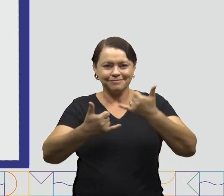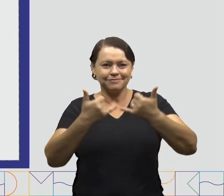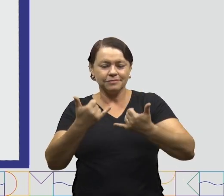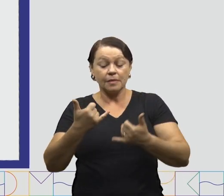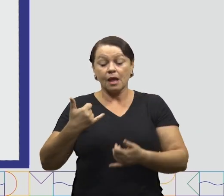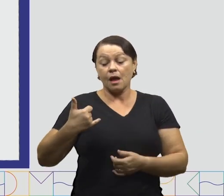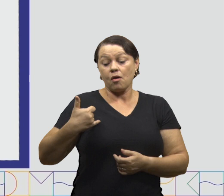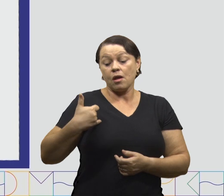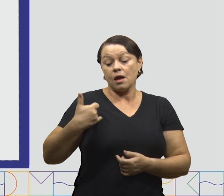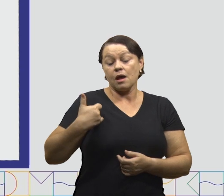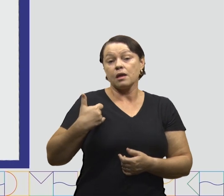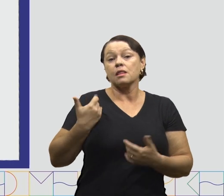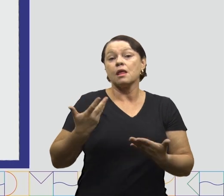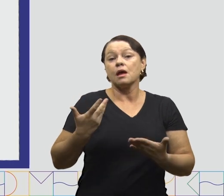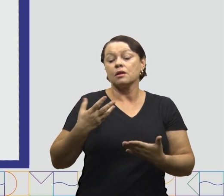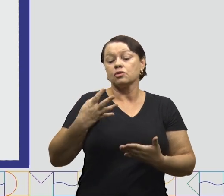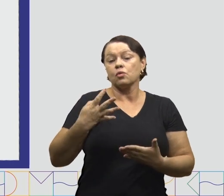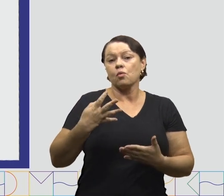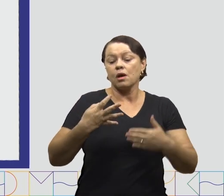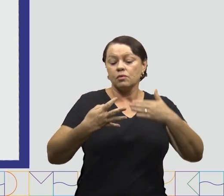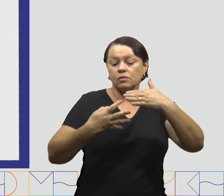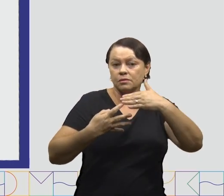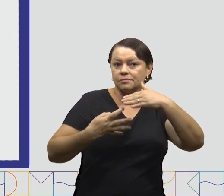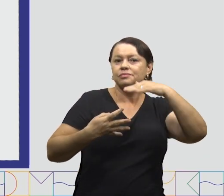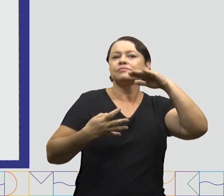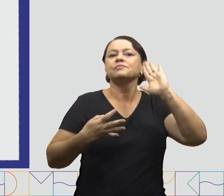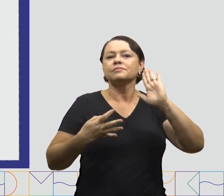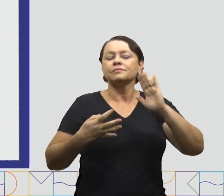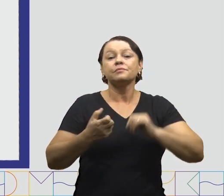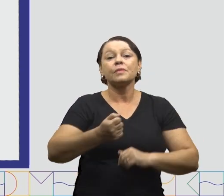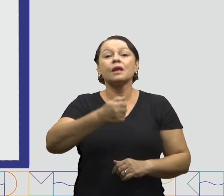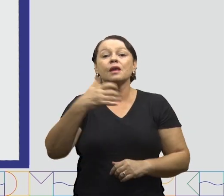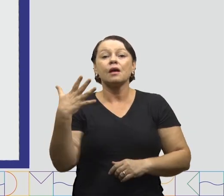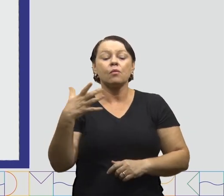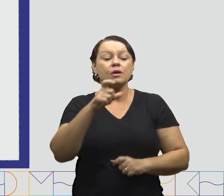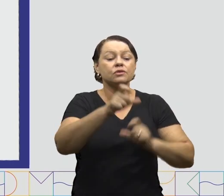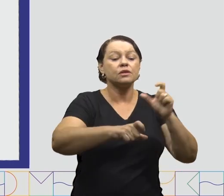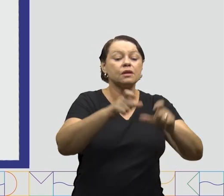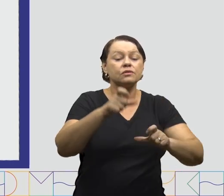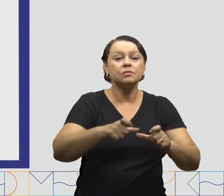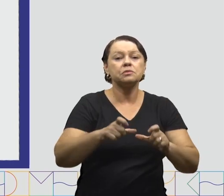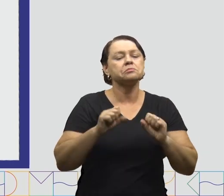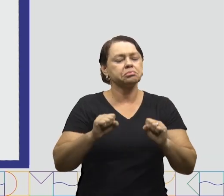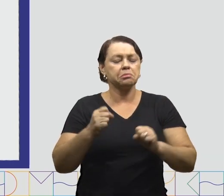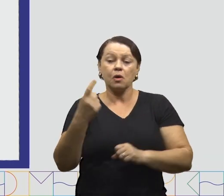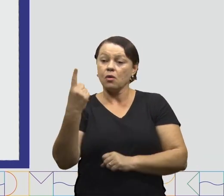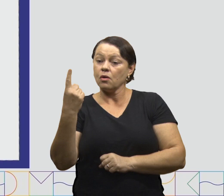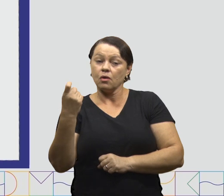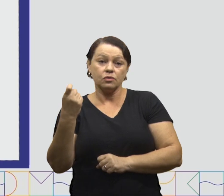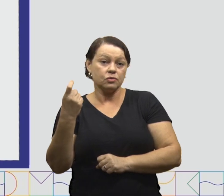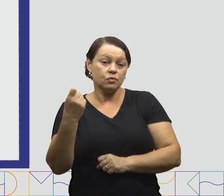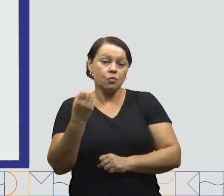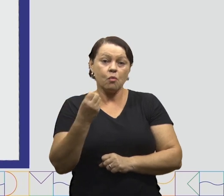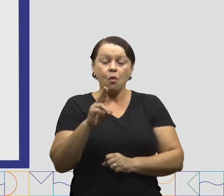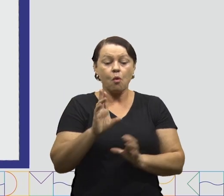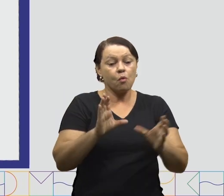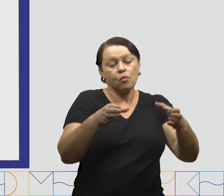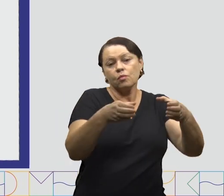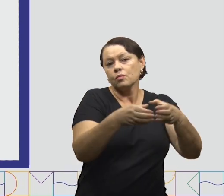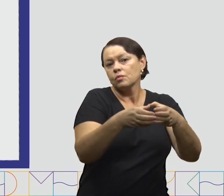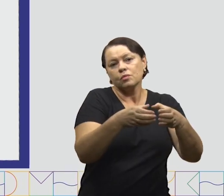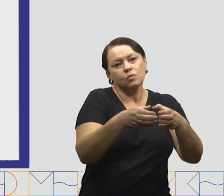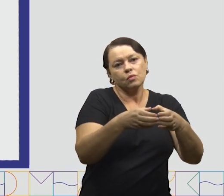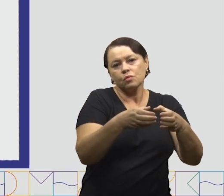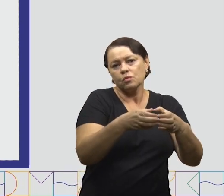é a partir de 4 anos. E o número de jogadores? 1 ou mais. Você pode